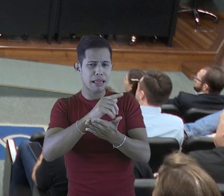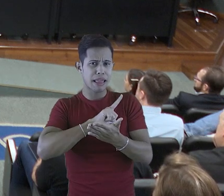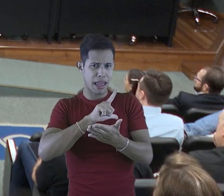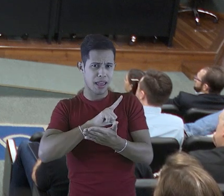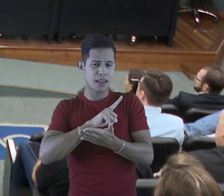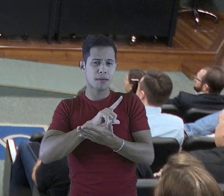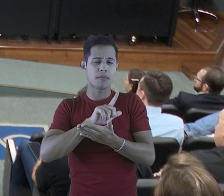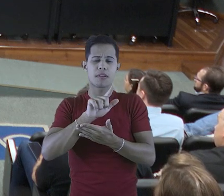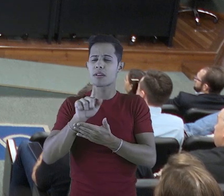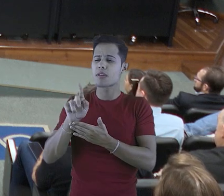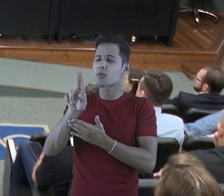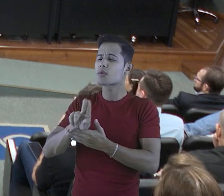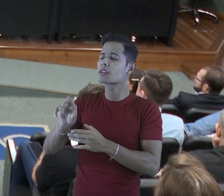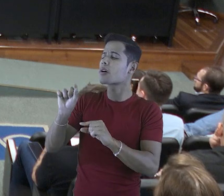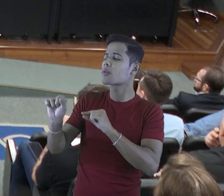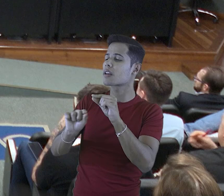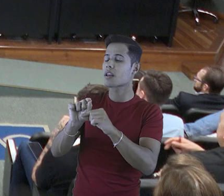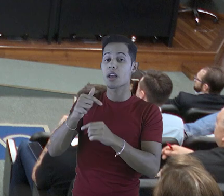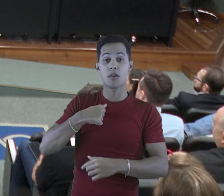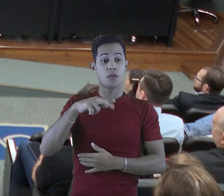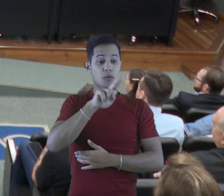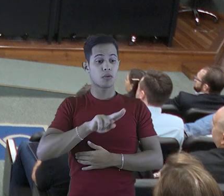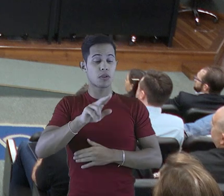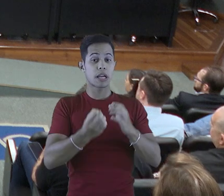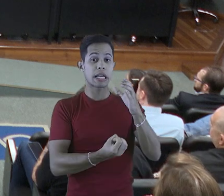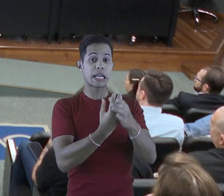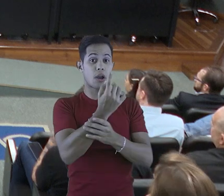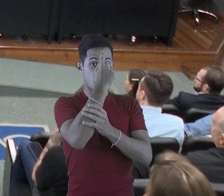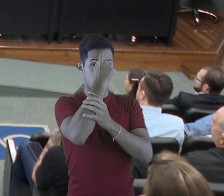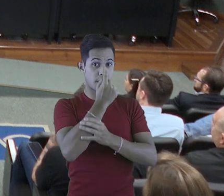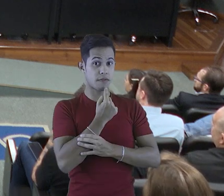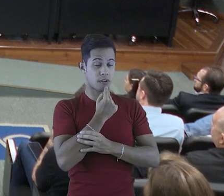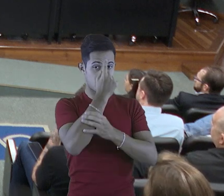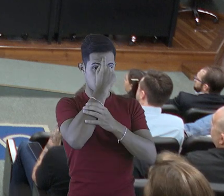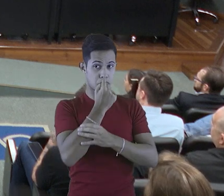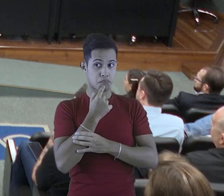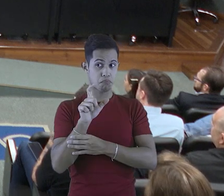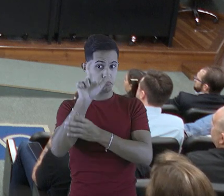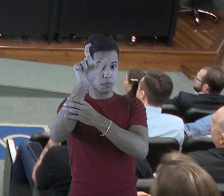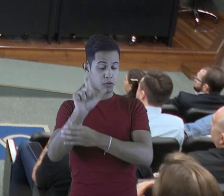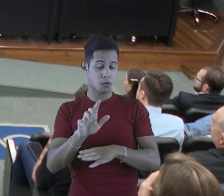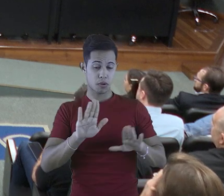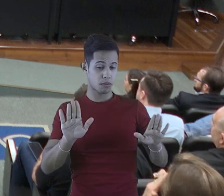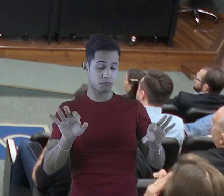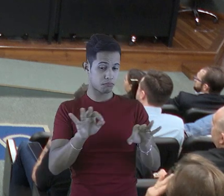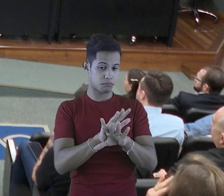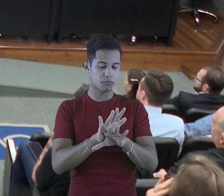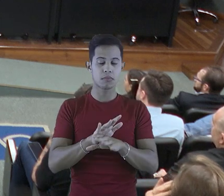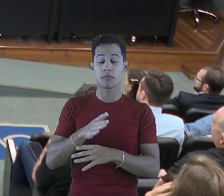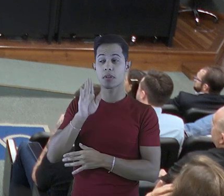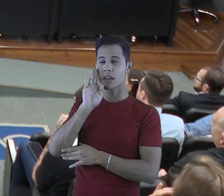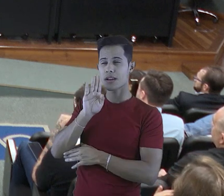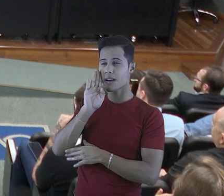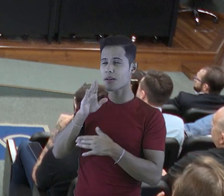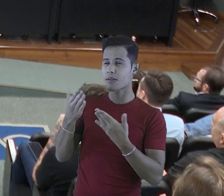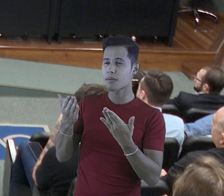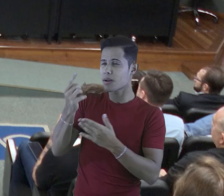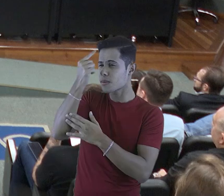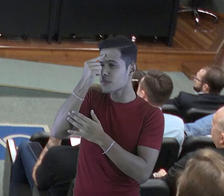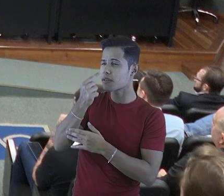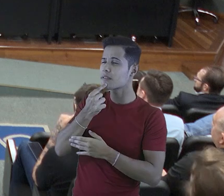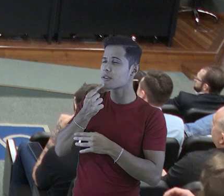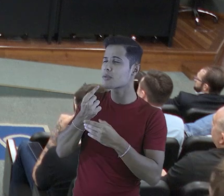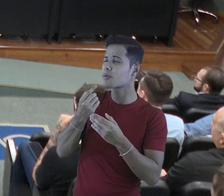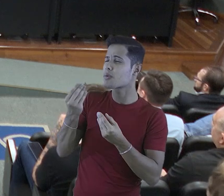vou usar para criar um perfil. Um perfil X da pessoa. Ah, legal. E esse